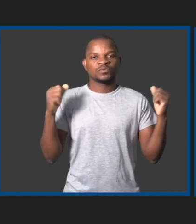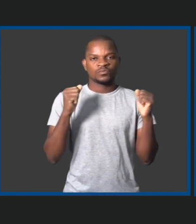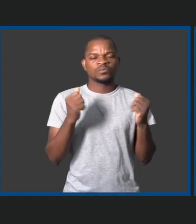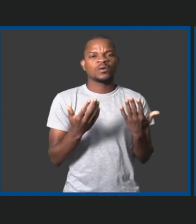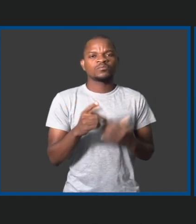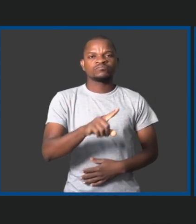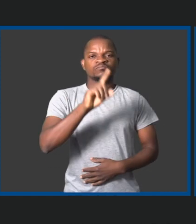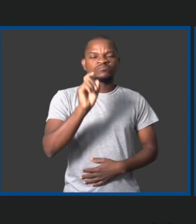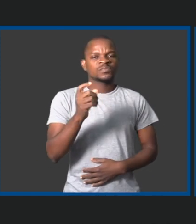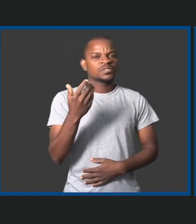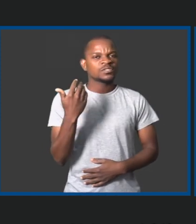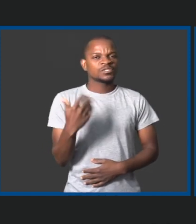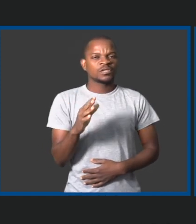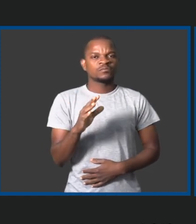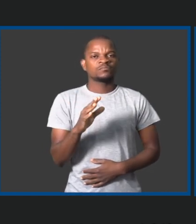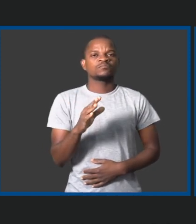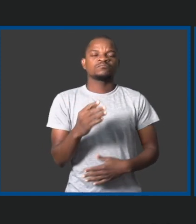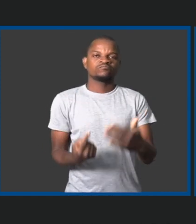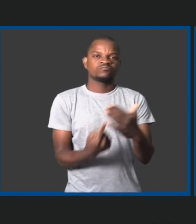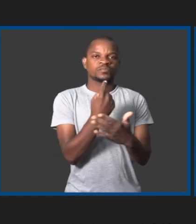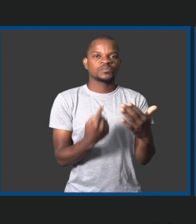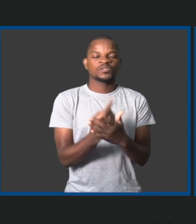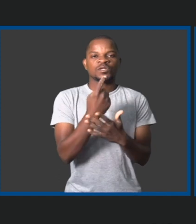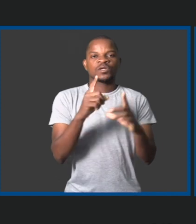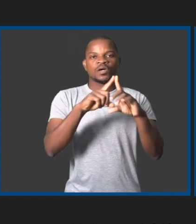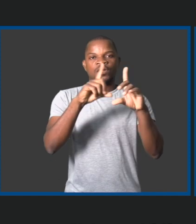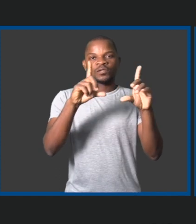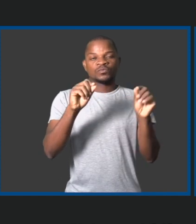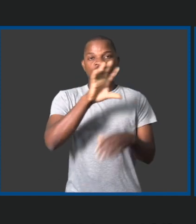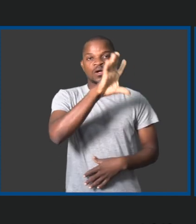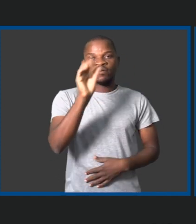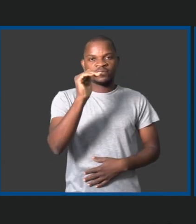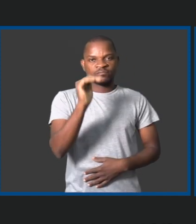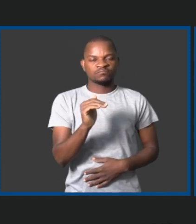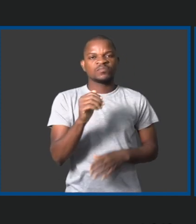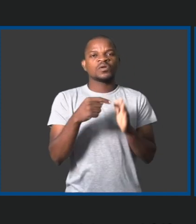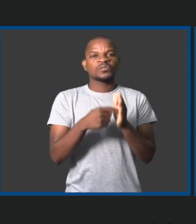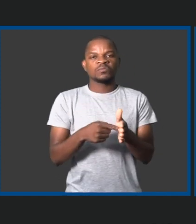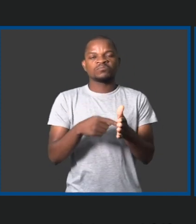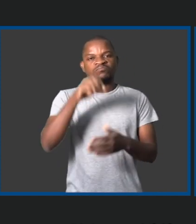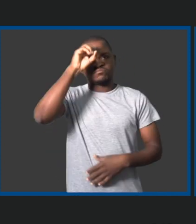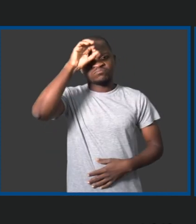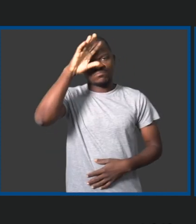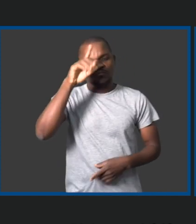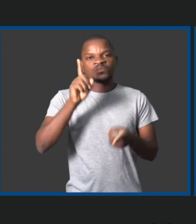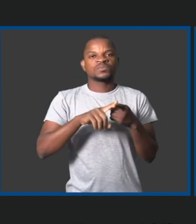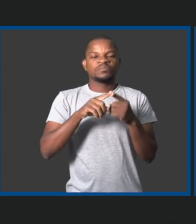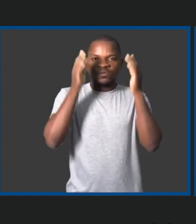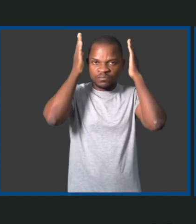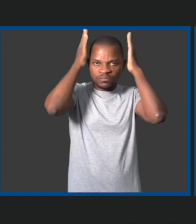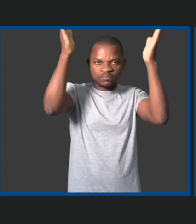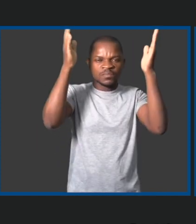da Saúde. Maimuna, há já casos previstos a nível de África Austral, casos de África do Sul e